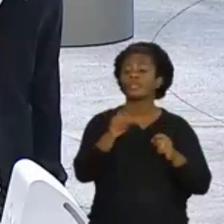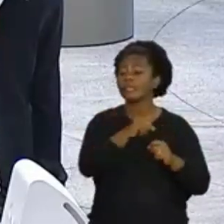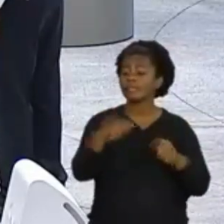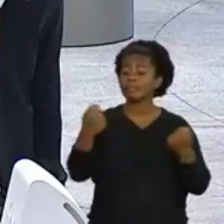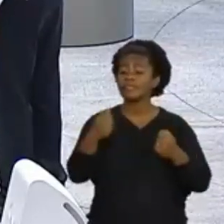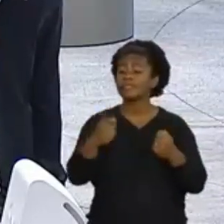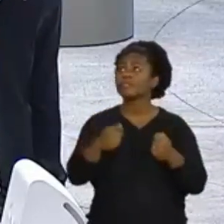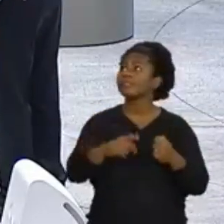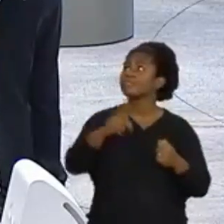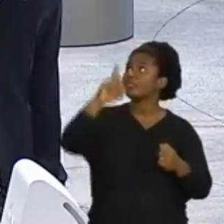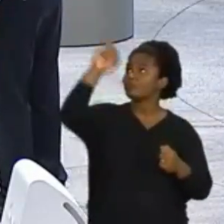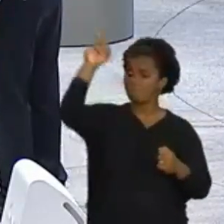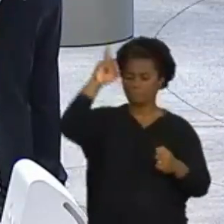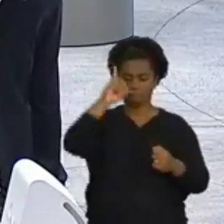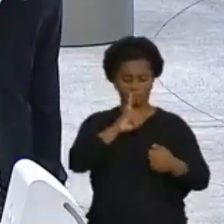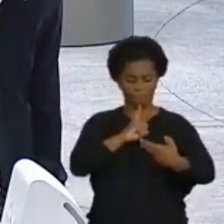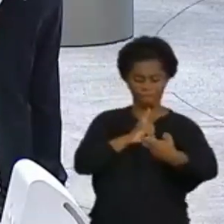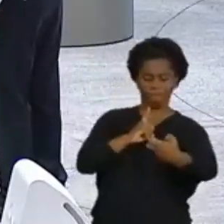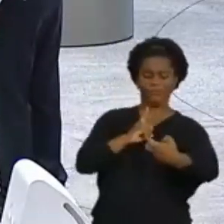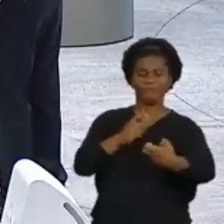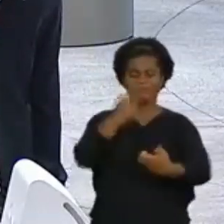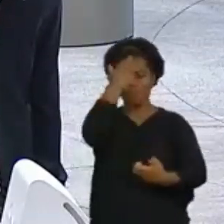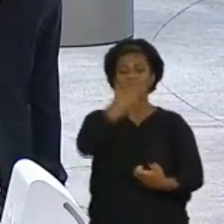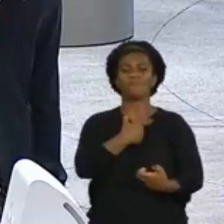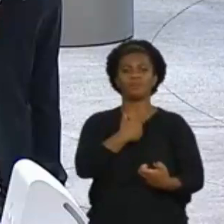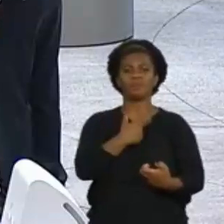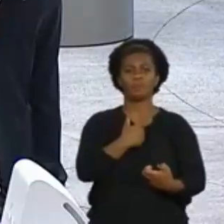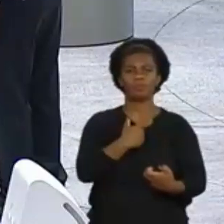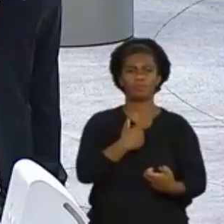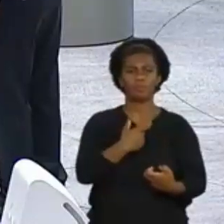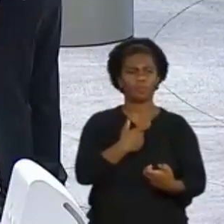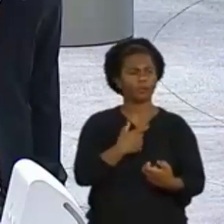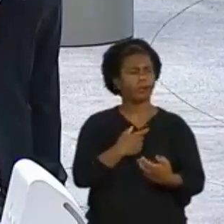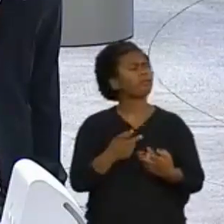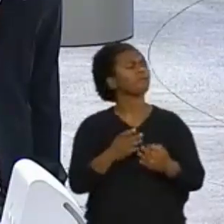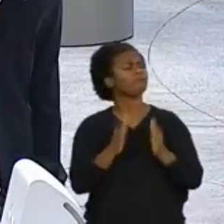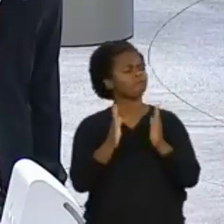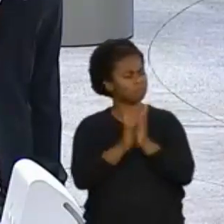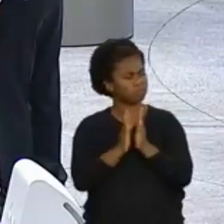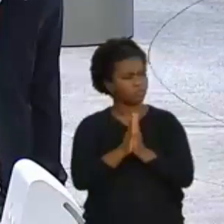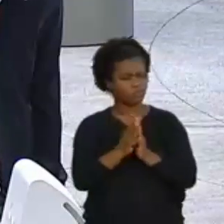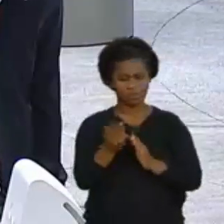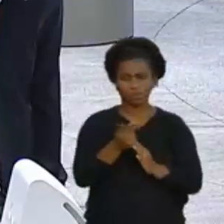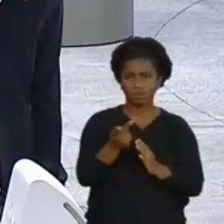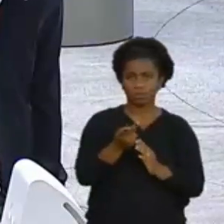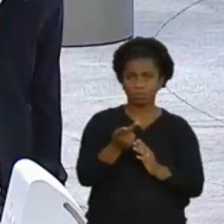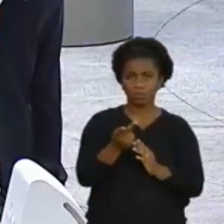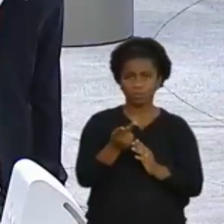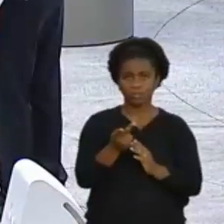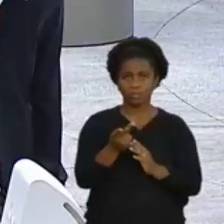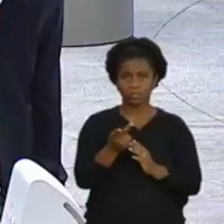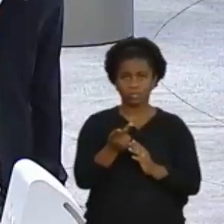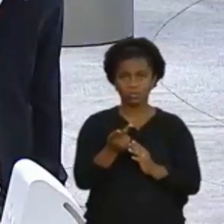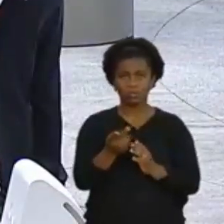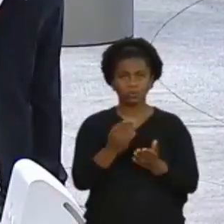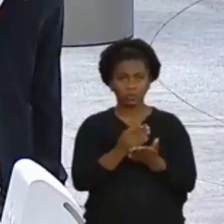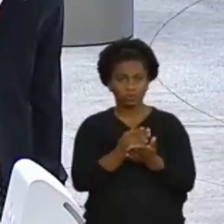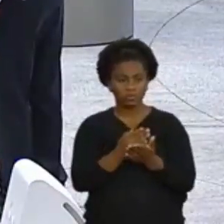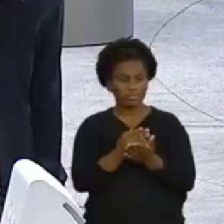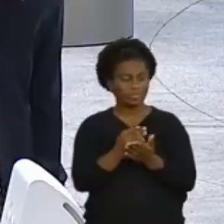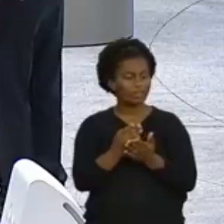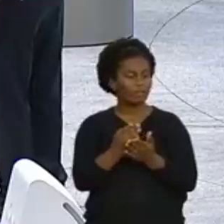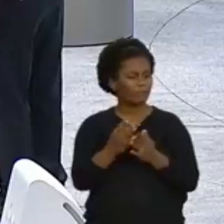ficamos orando, lutando. Eles dois não brigavam mais. E aí eles dois resolveram a frequentar a